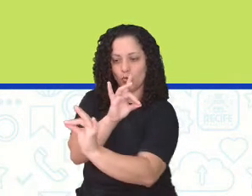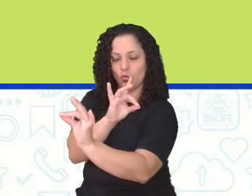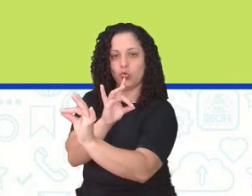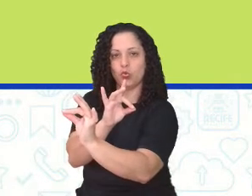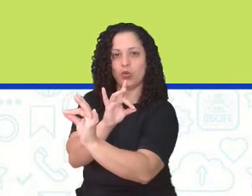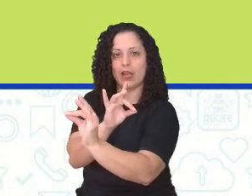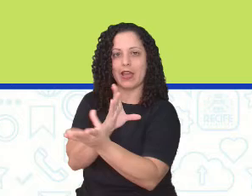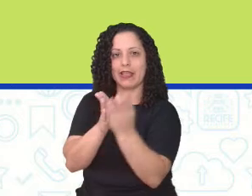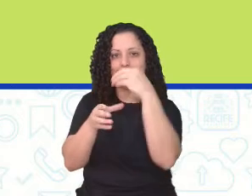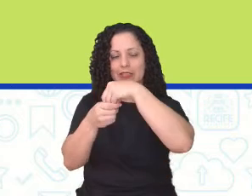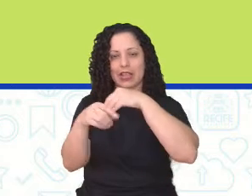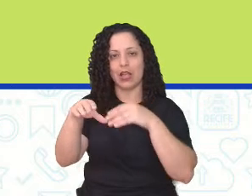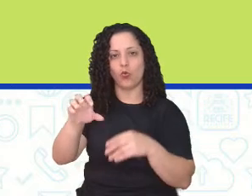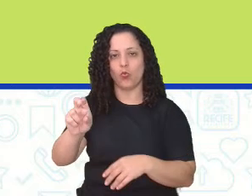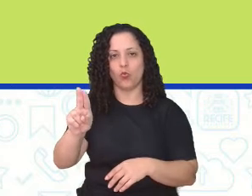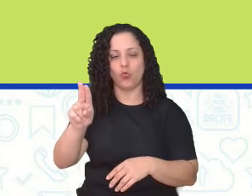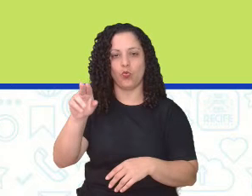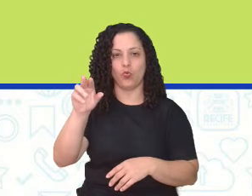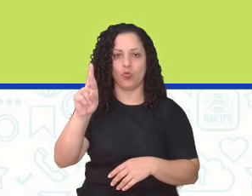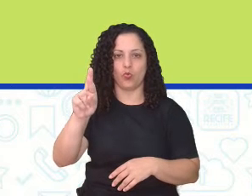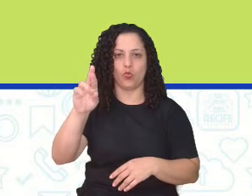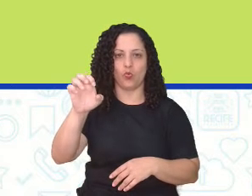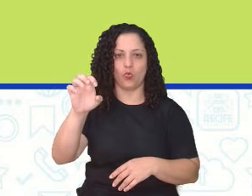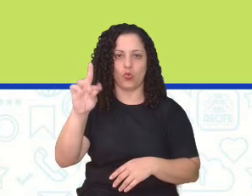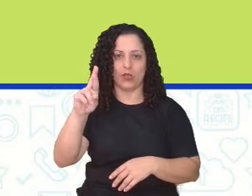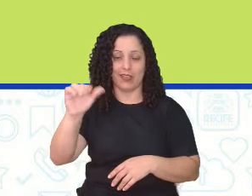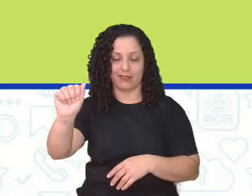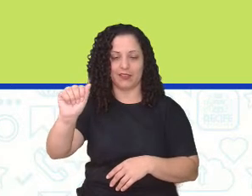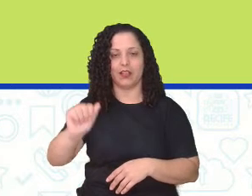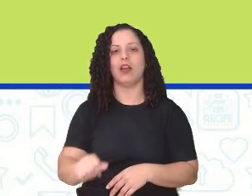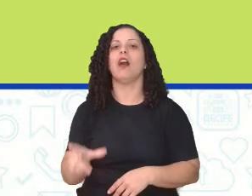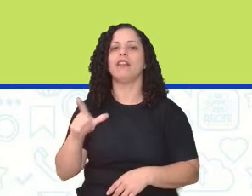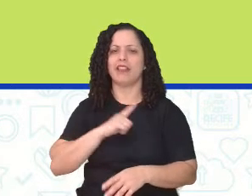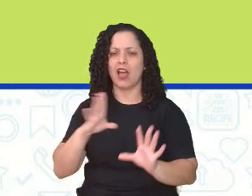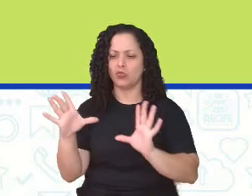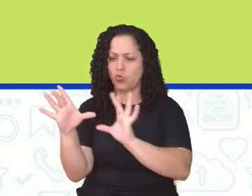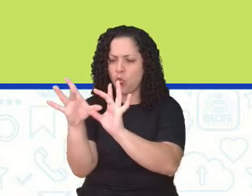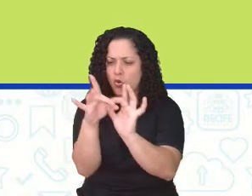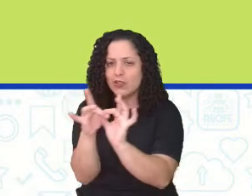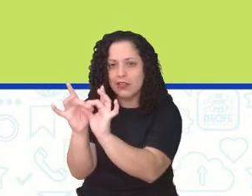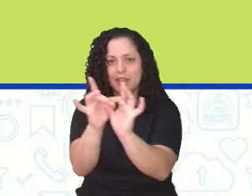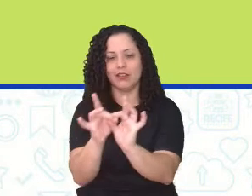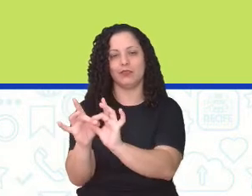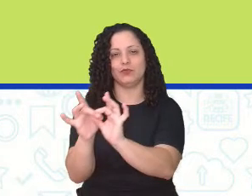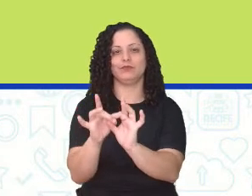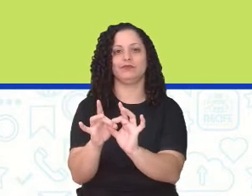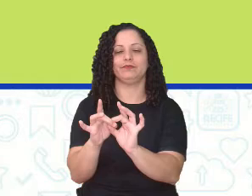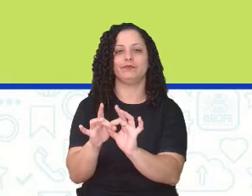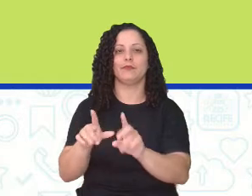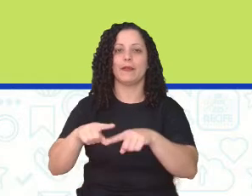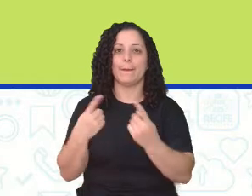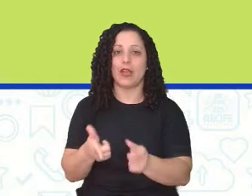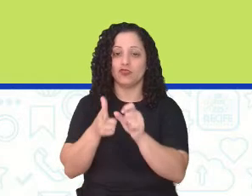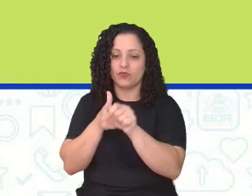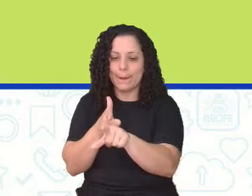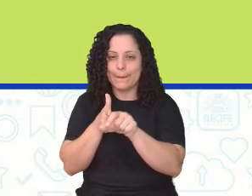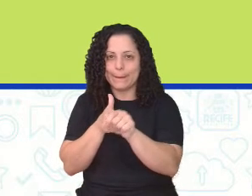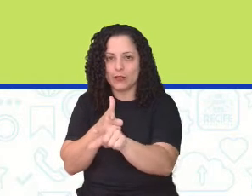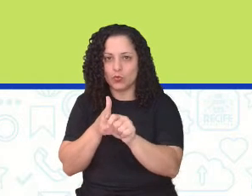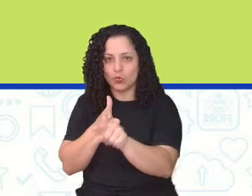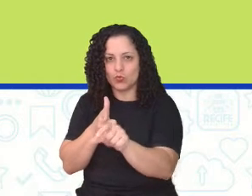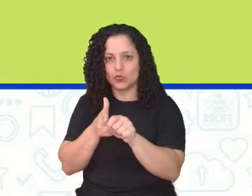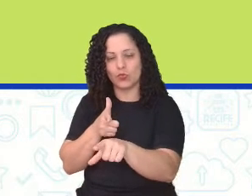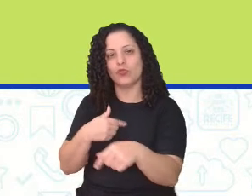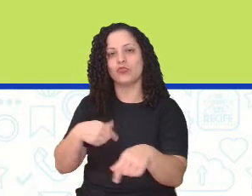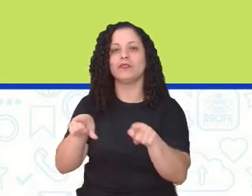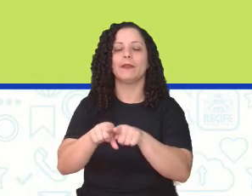desaguar na uretra. É toda uma ligação, observem aí. Mas aí, como é os espermatozoides, o